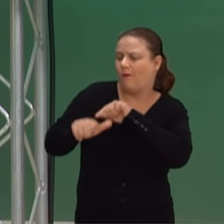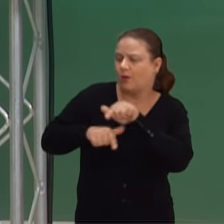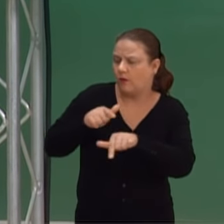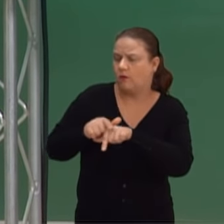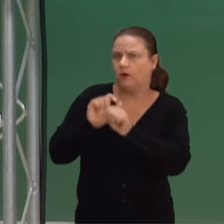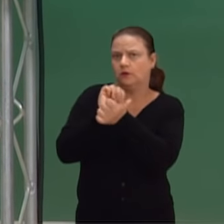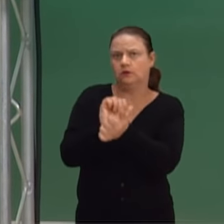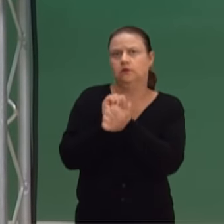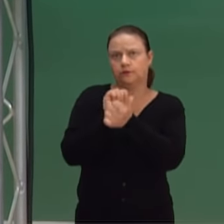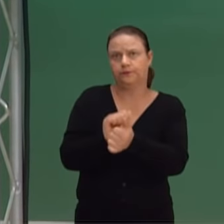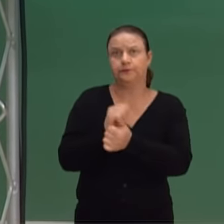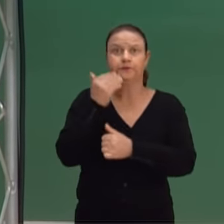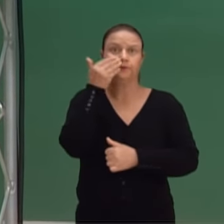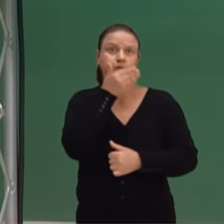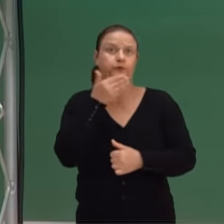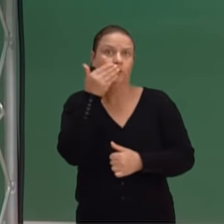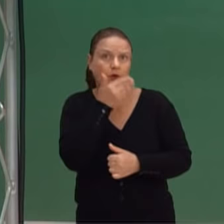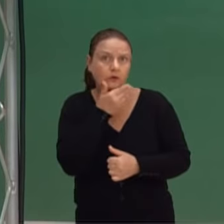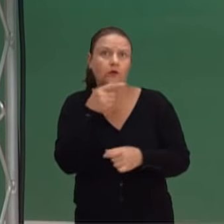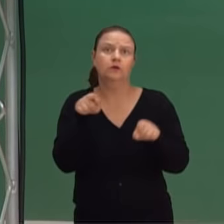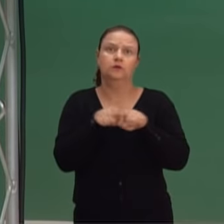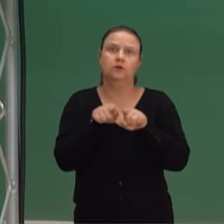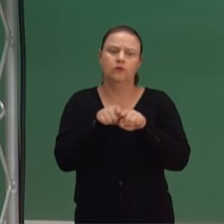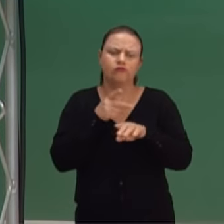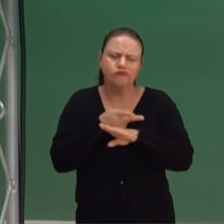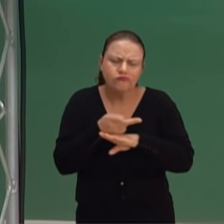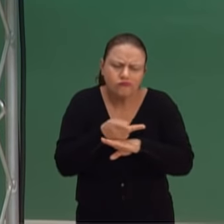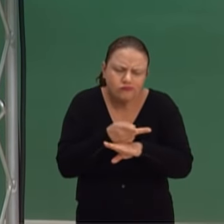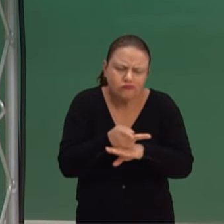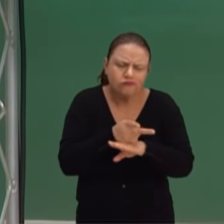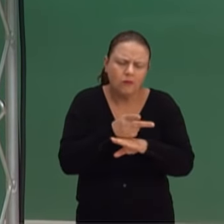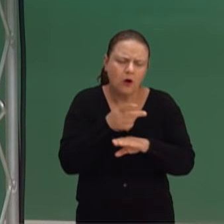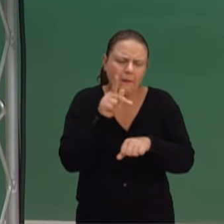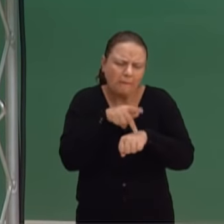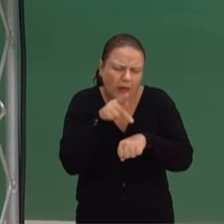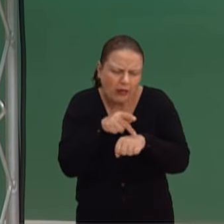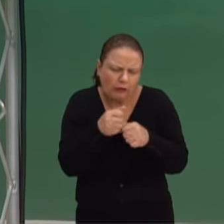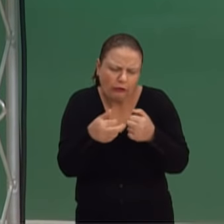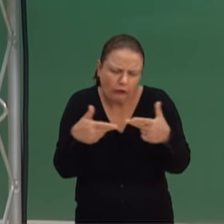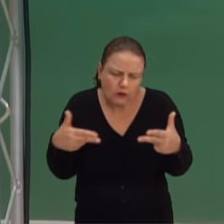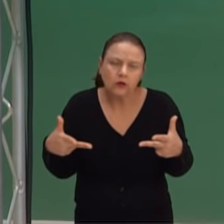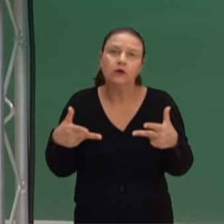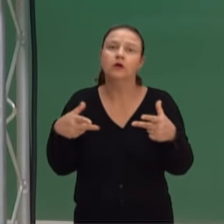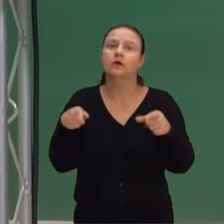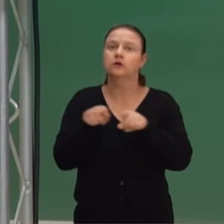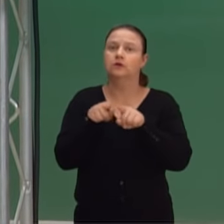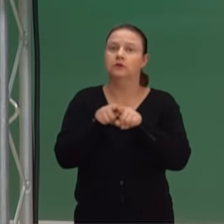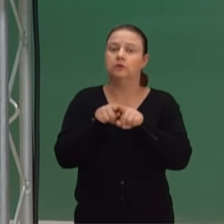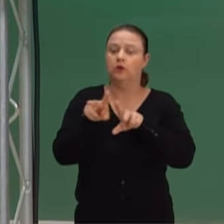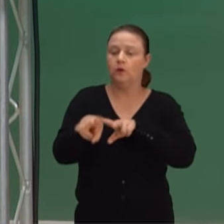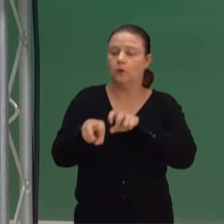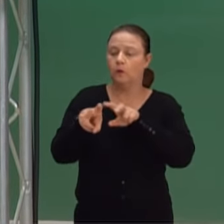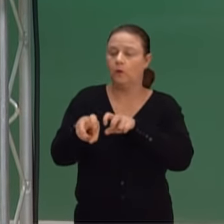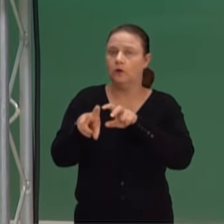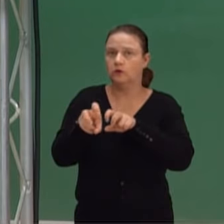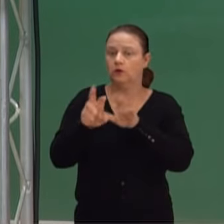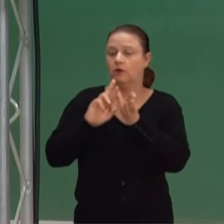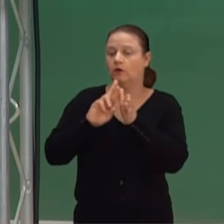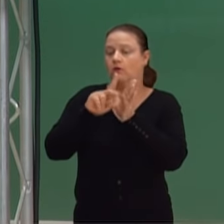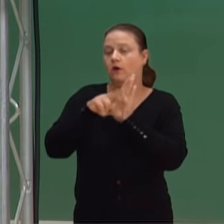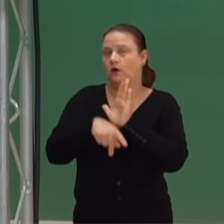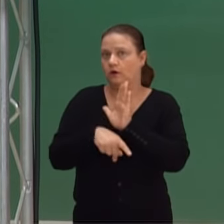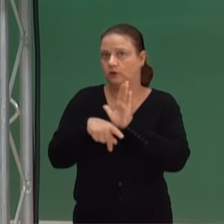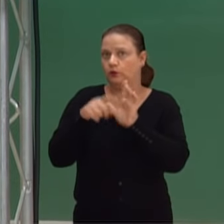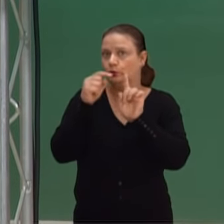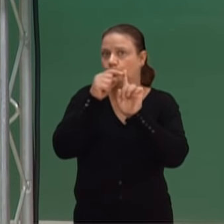óbvio, como a gente está falando, mineração, que a gente vai falar mais para frente, outros cultivos agrícolas, lembra que a gente já citou isso na última